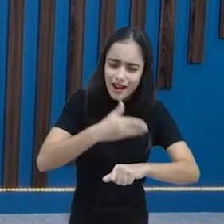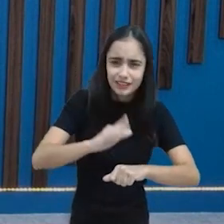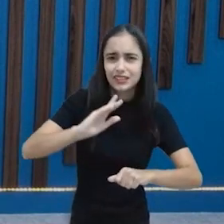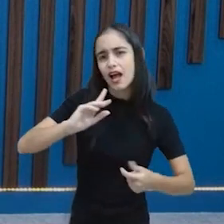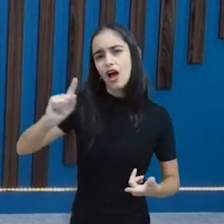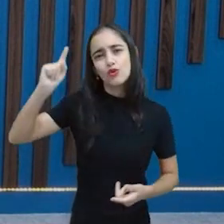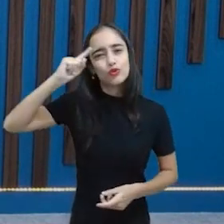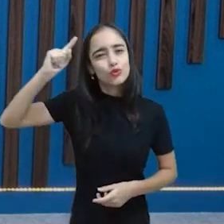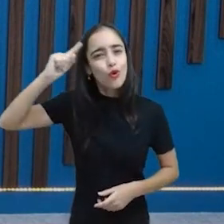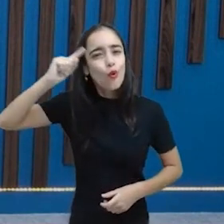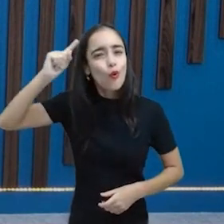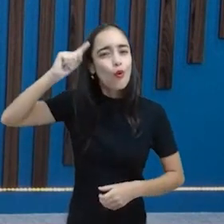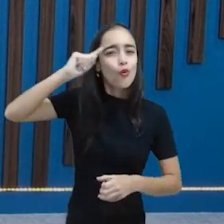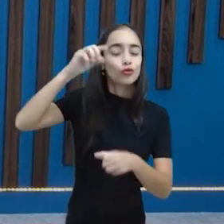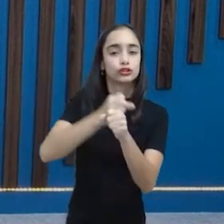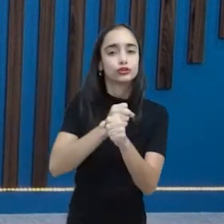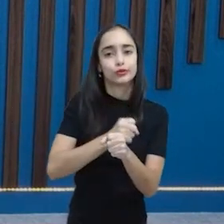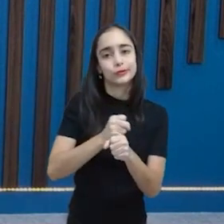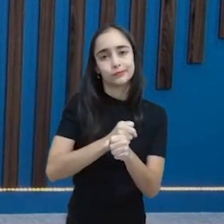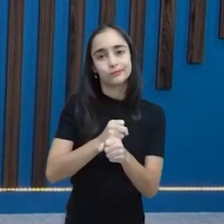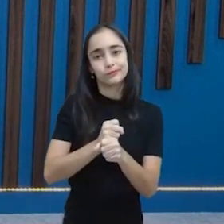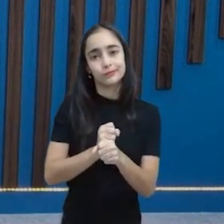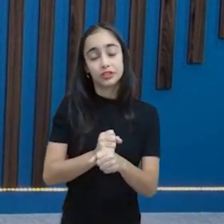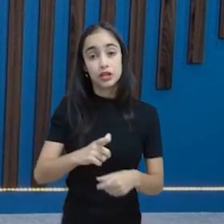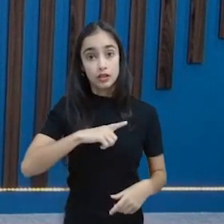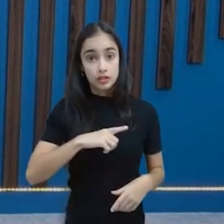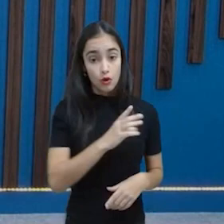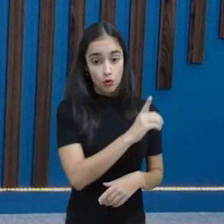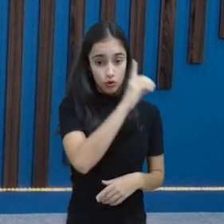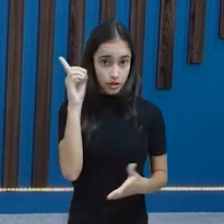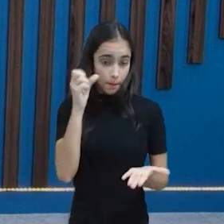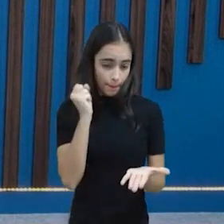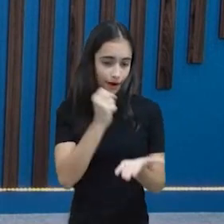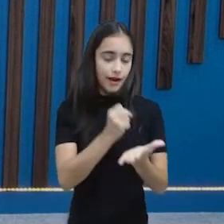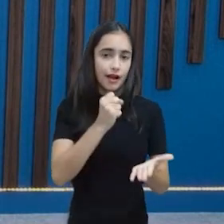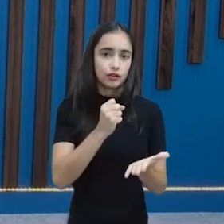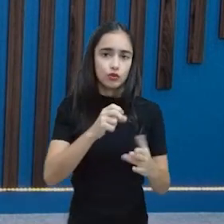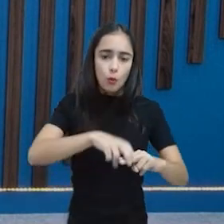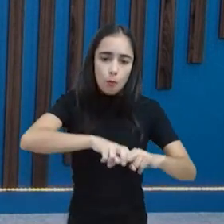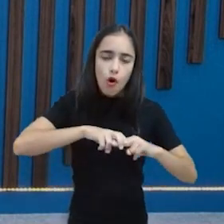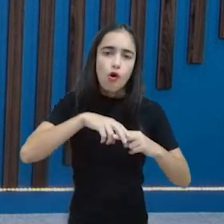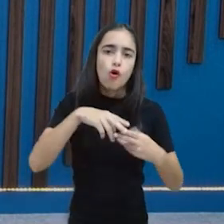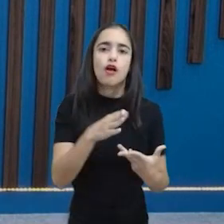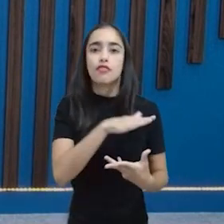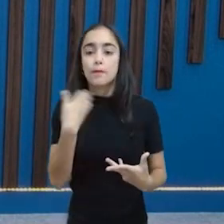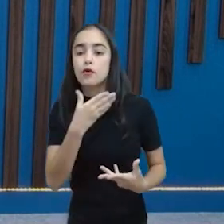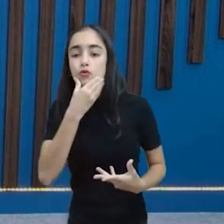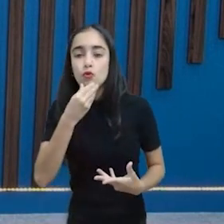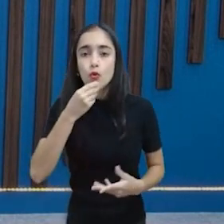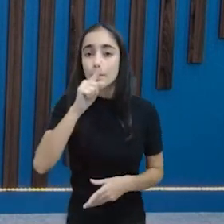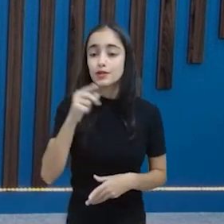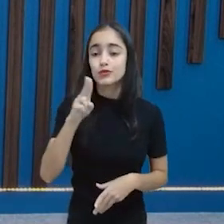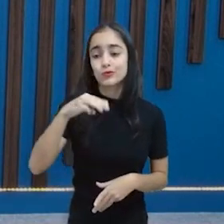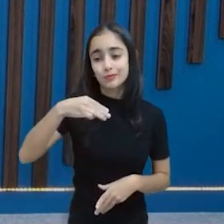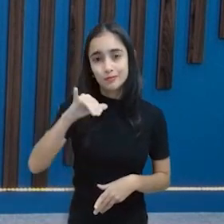ano, né? Essa data aí é marcada, né, pela ser a morte do Zumbi dos Palmares, né, uma figura importante.